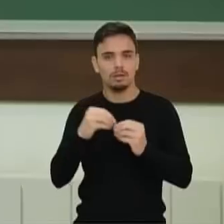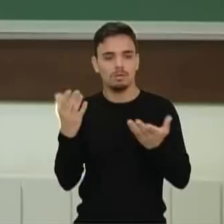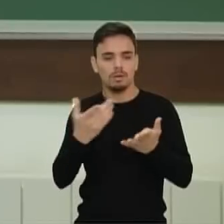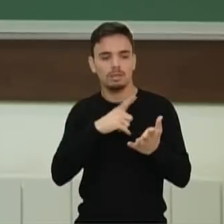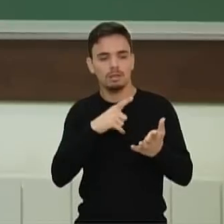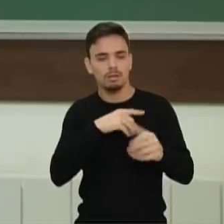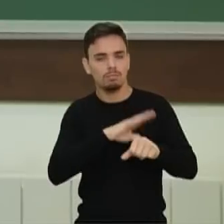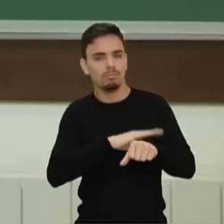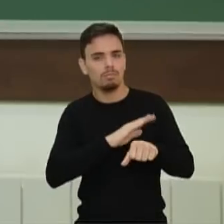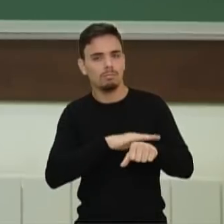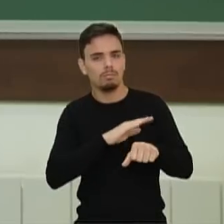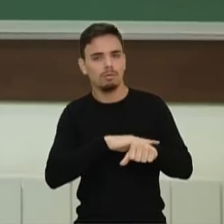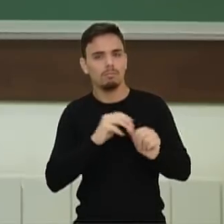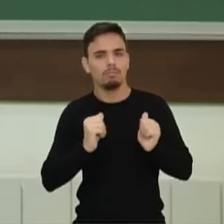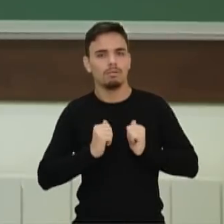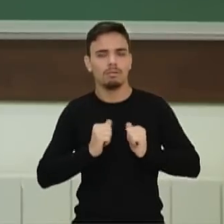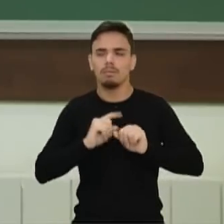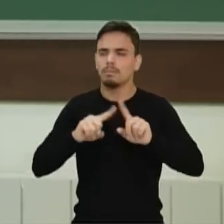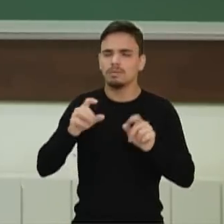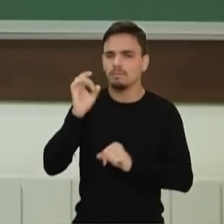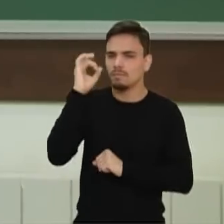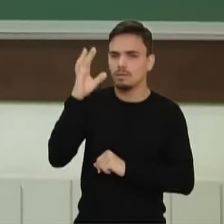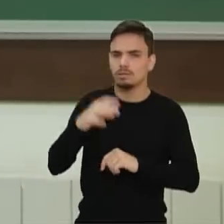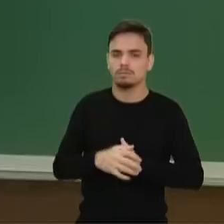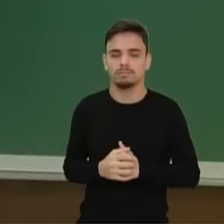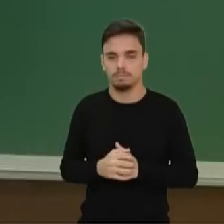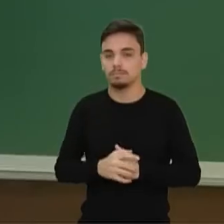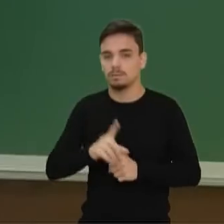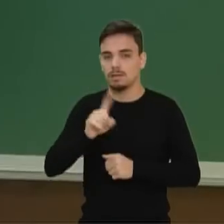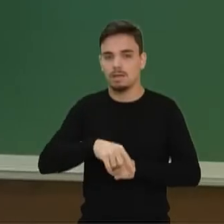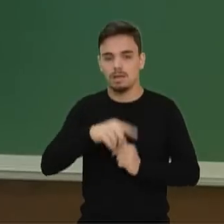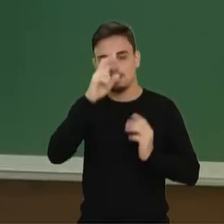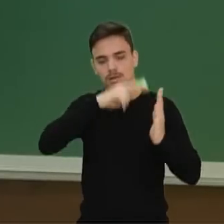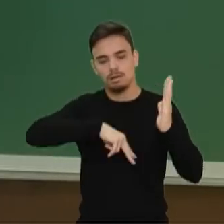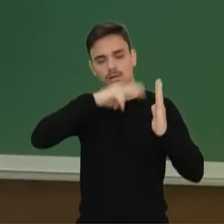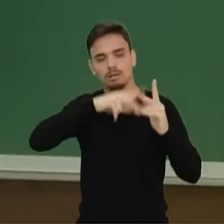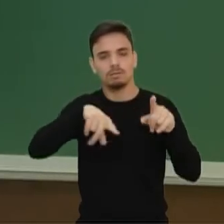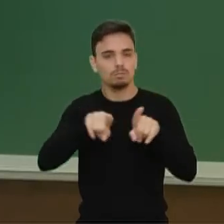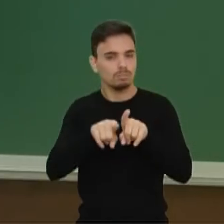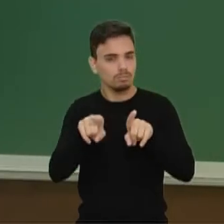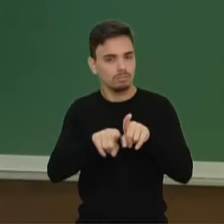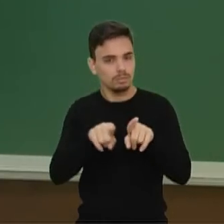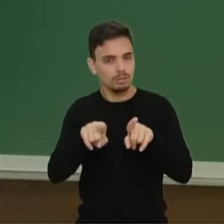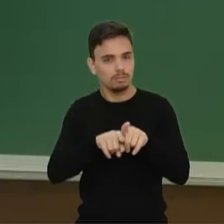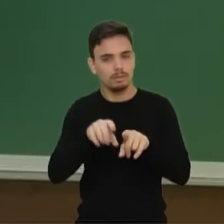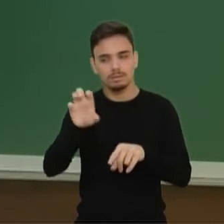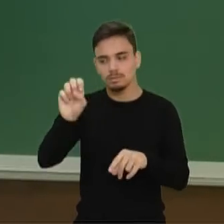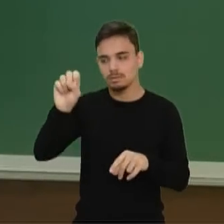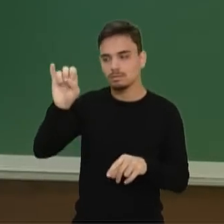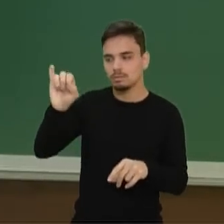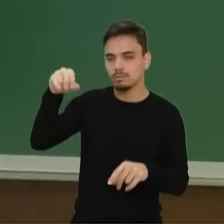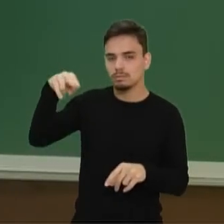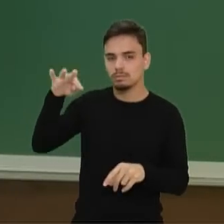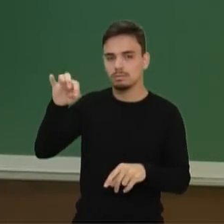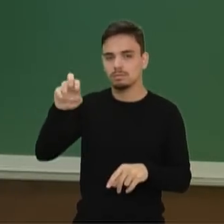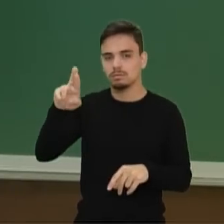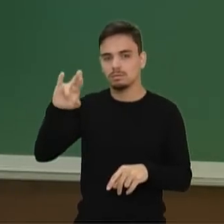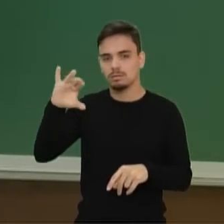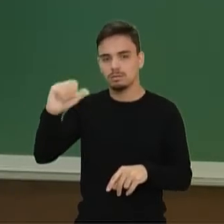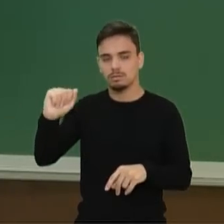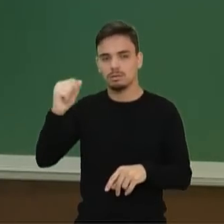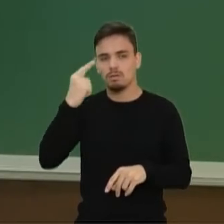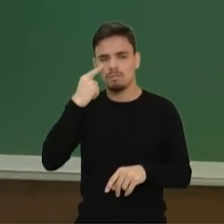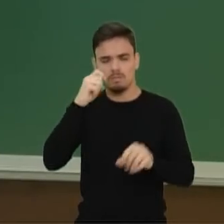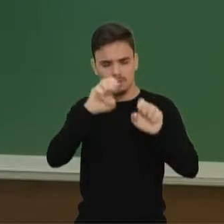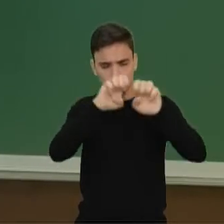da passiva. Sim, mas é muito fácil, né? Que é a analítica e a sintética. Vamos verificar a estrutura de cada